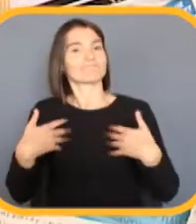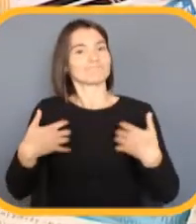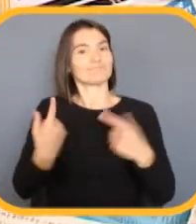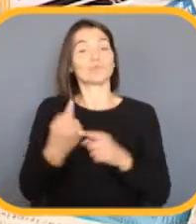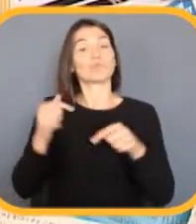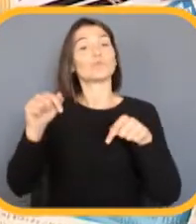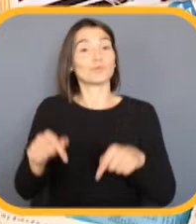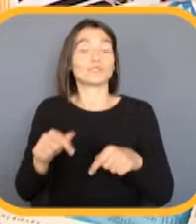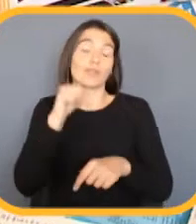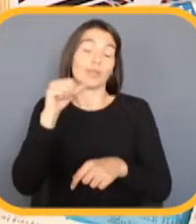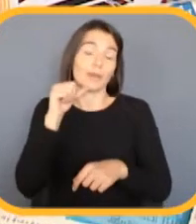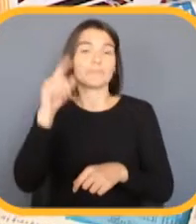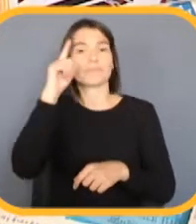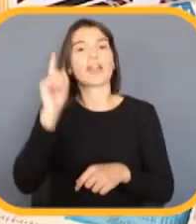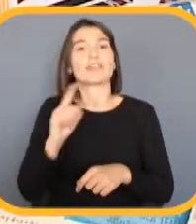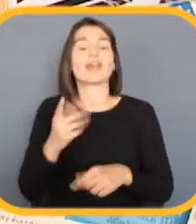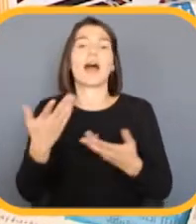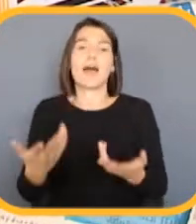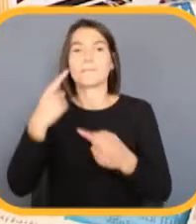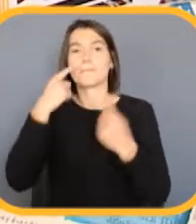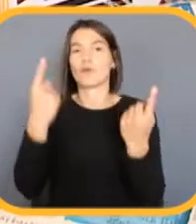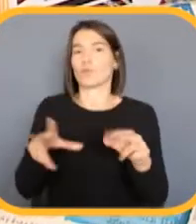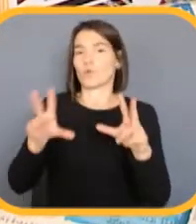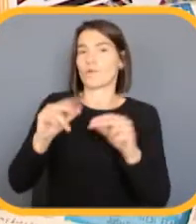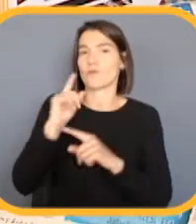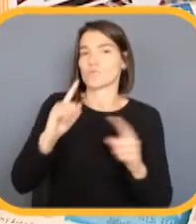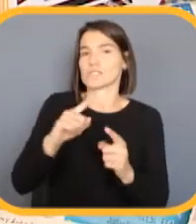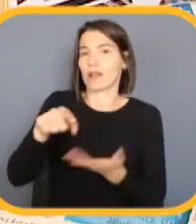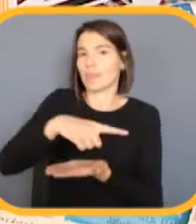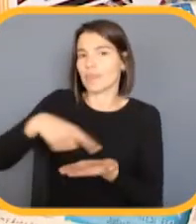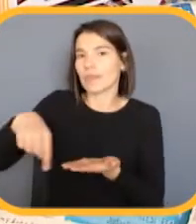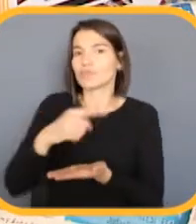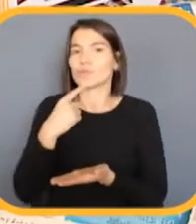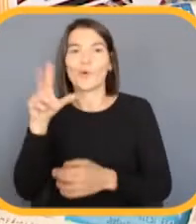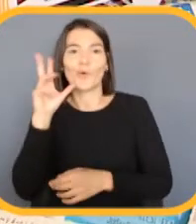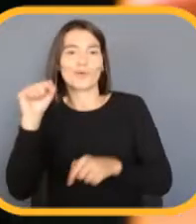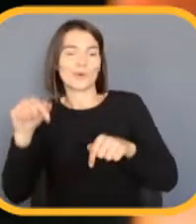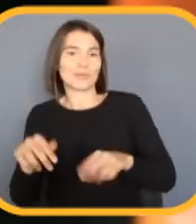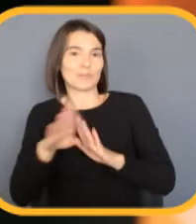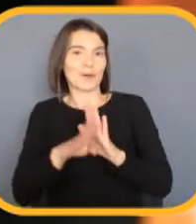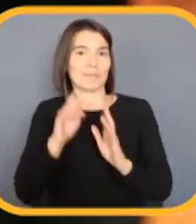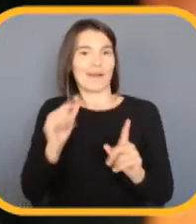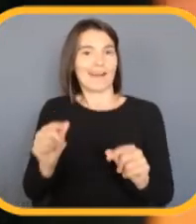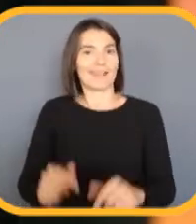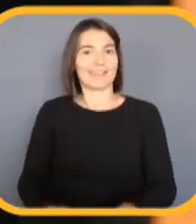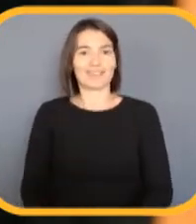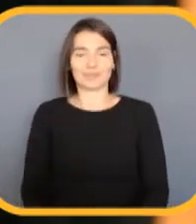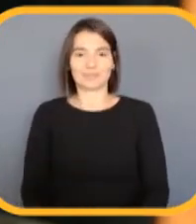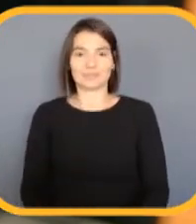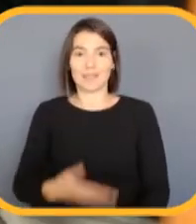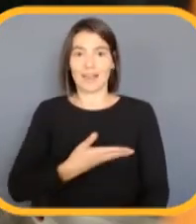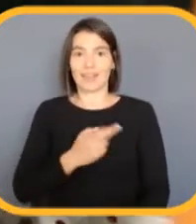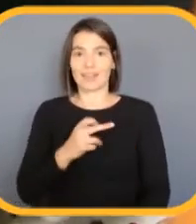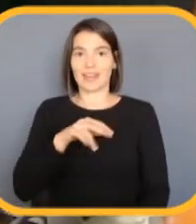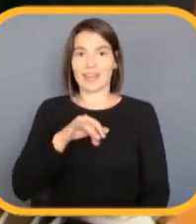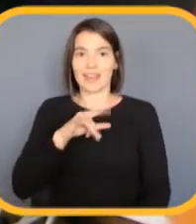Olá Isilda, bom dia. Muitas novidades nesta sexta-feira, porque hoje, como sempre, é dia de edição de novos discos e temos